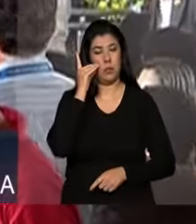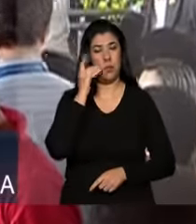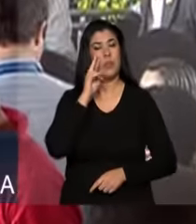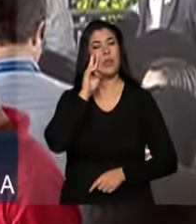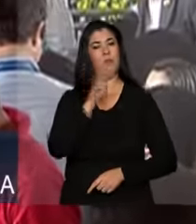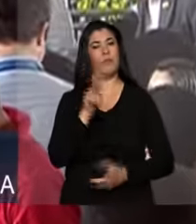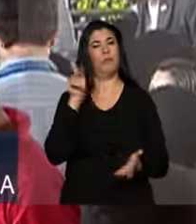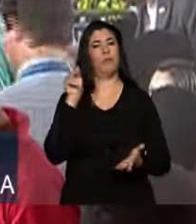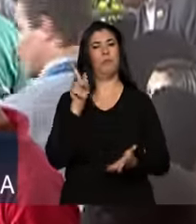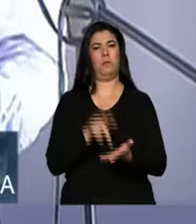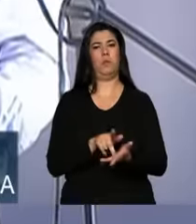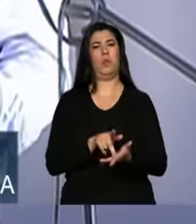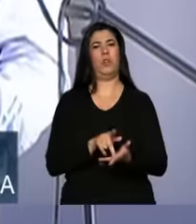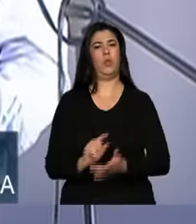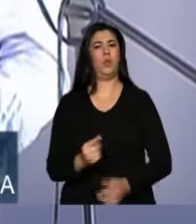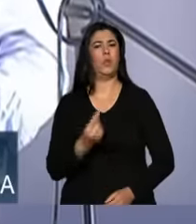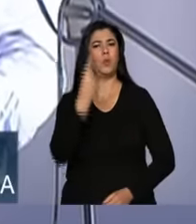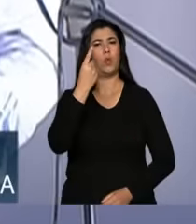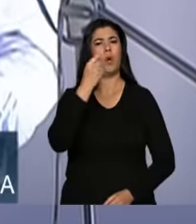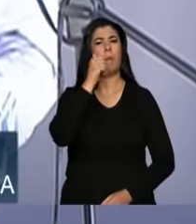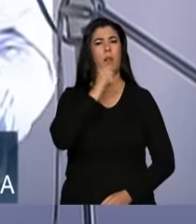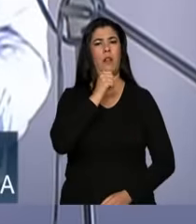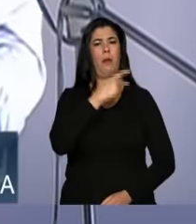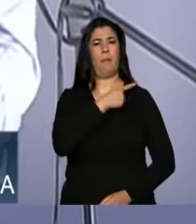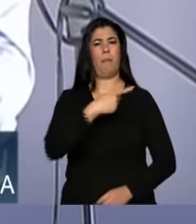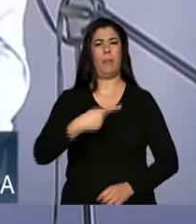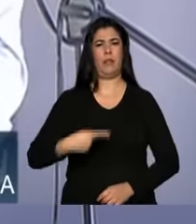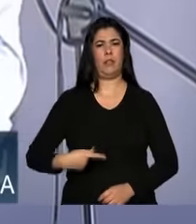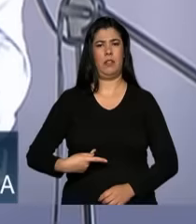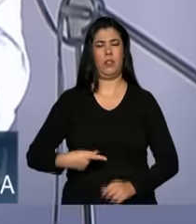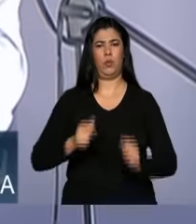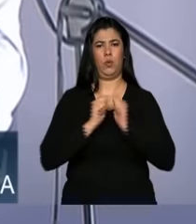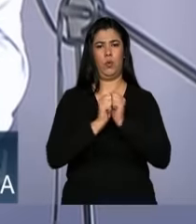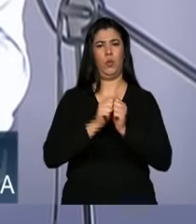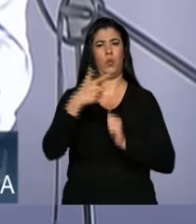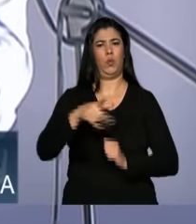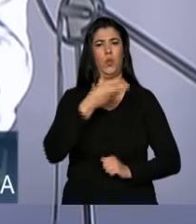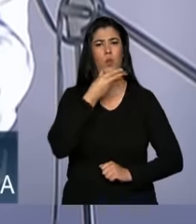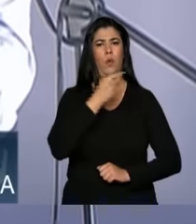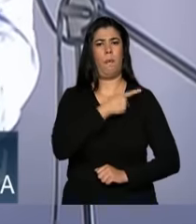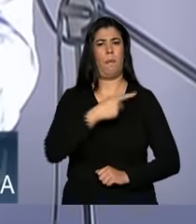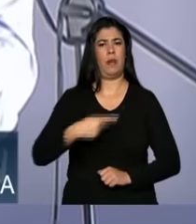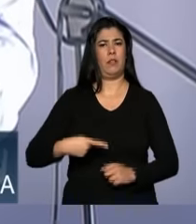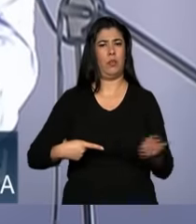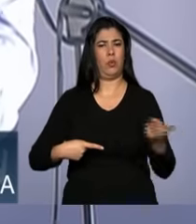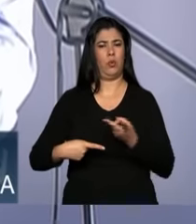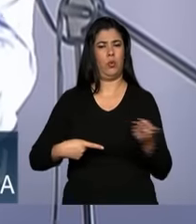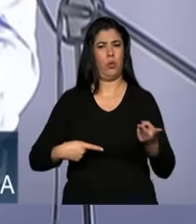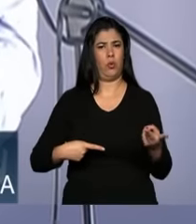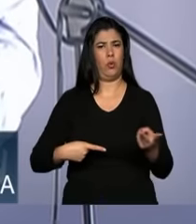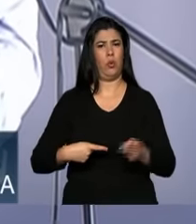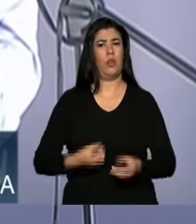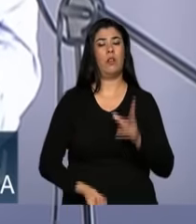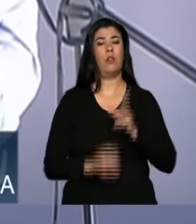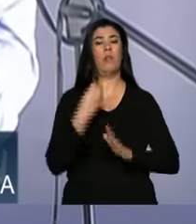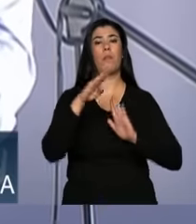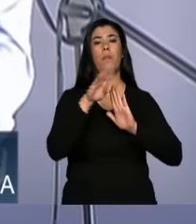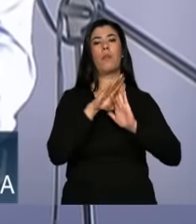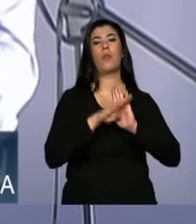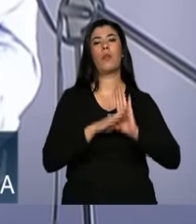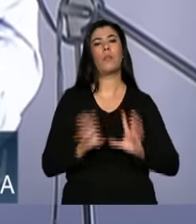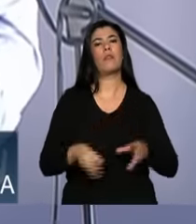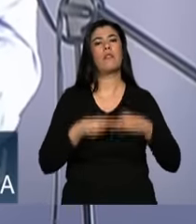da República, uma presidenta da República, fazer um programa para dar habitação para o